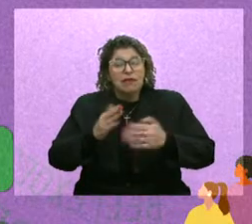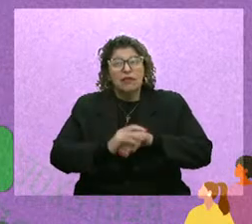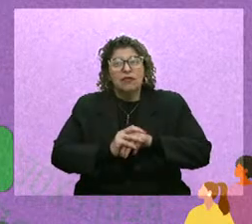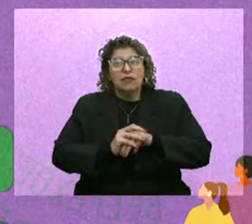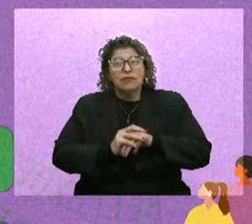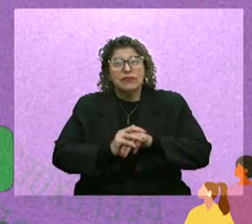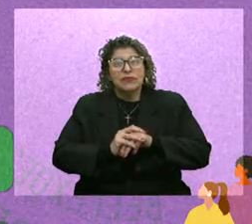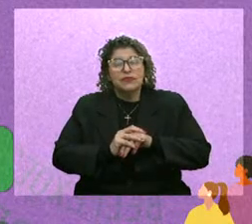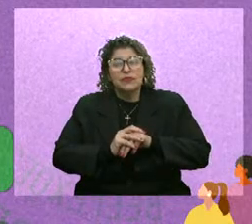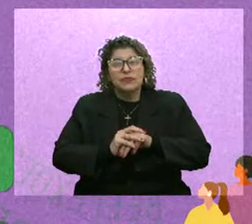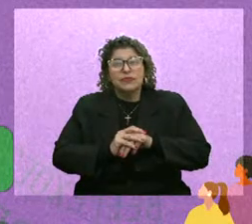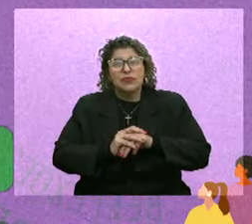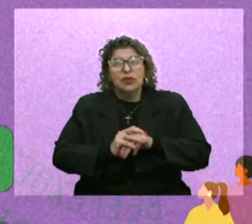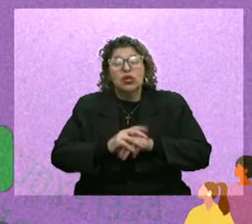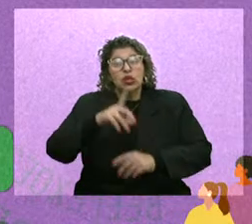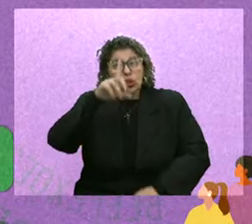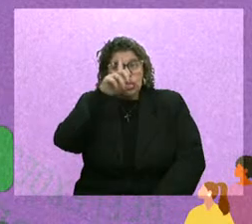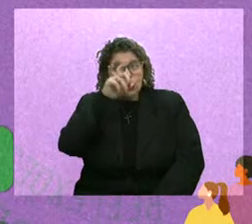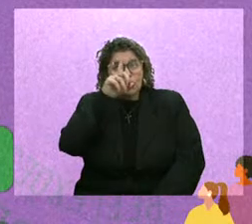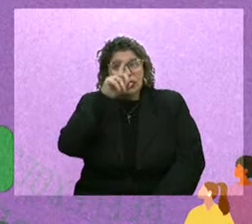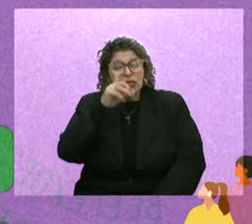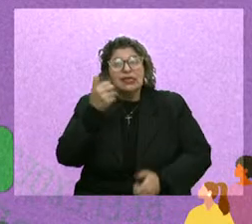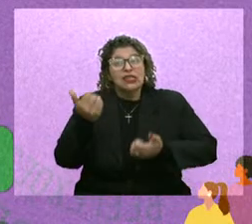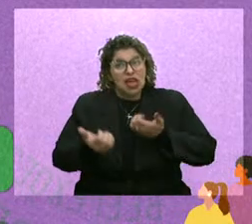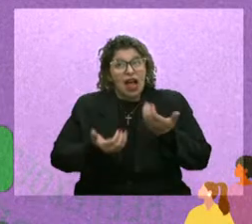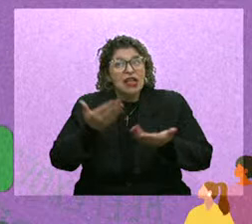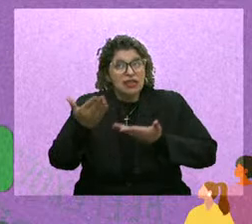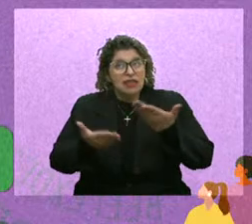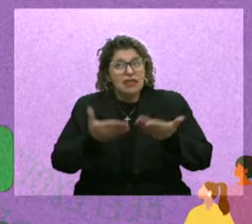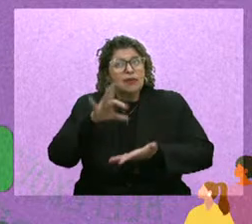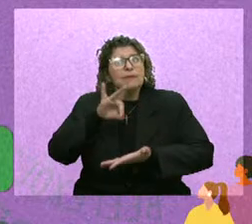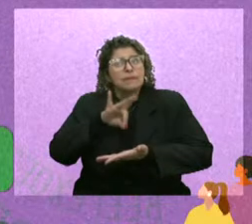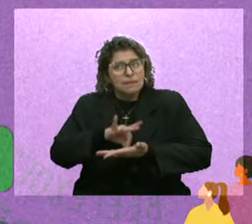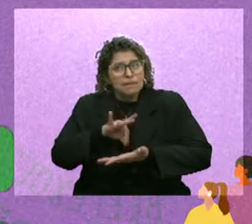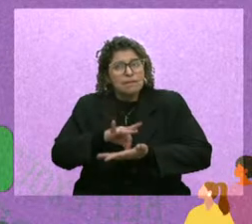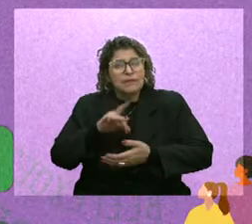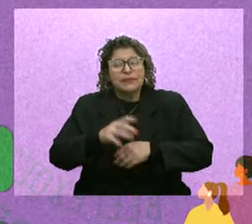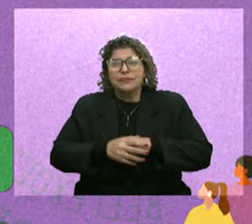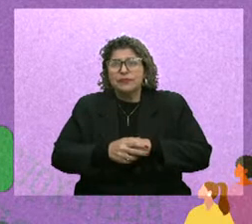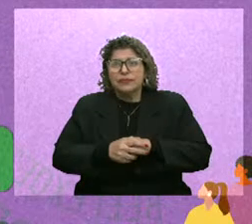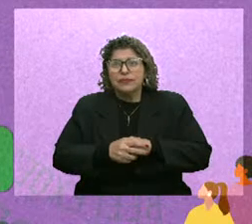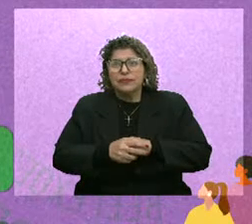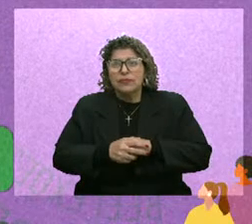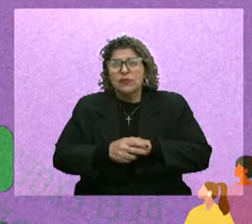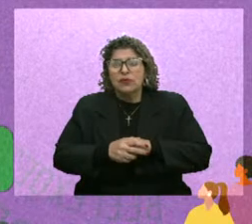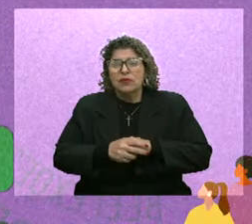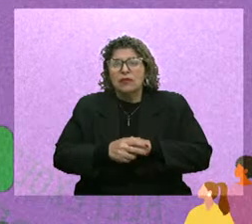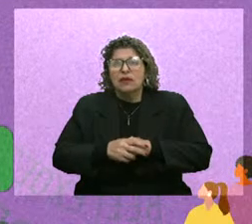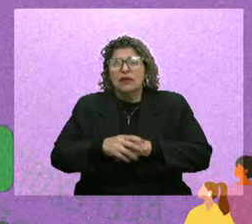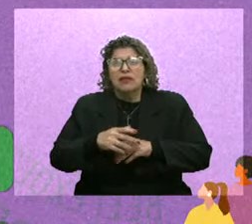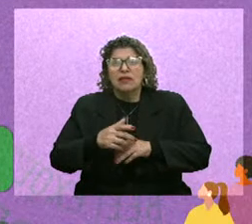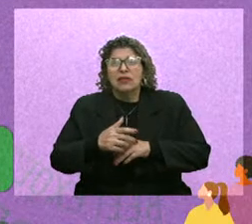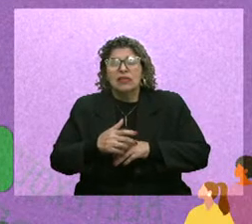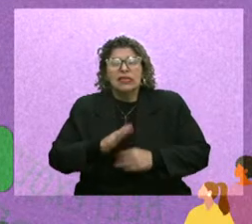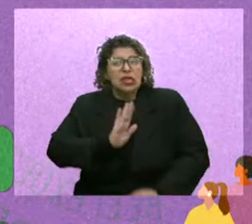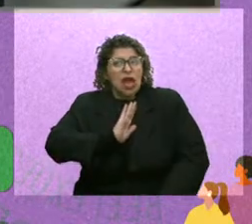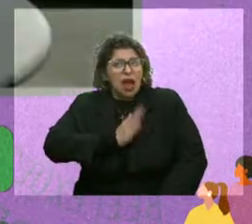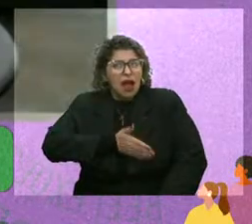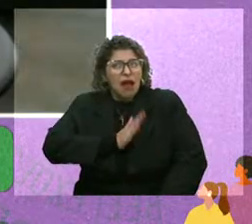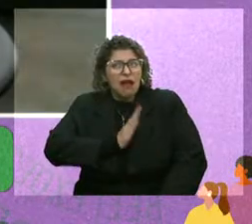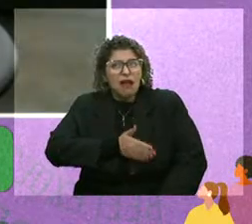das suas seus hospitais, sejam atendidos nas complicações eventuais que tenham, sejam elas respiratórias,